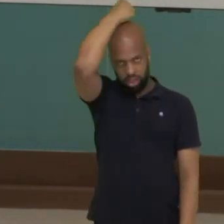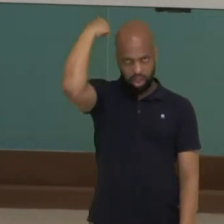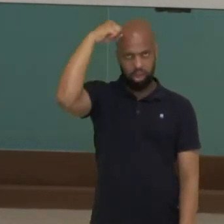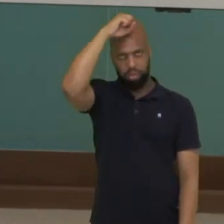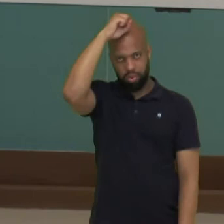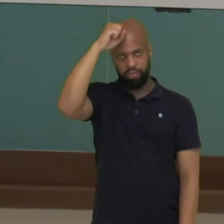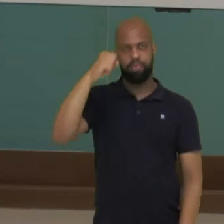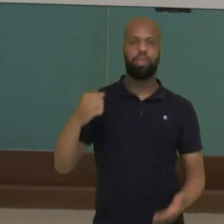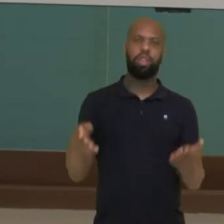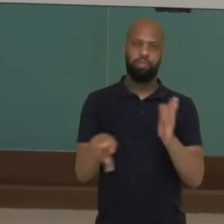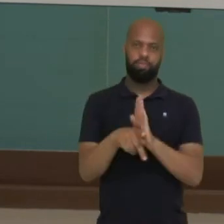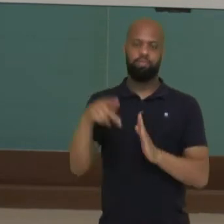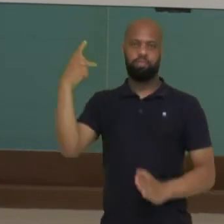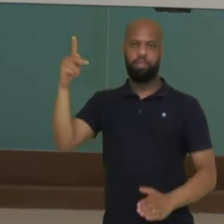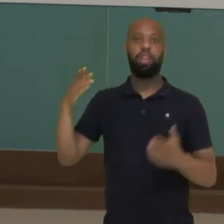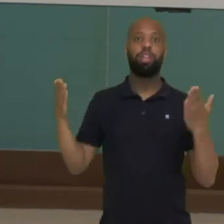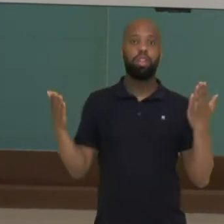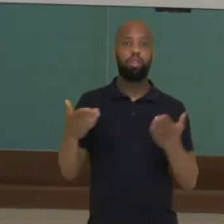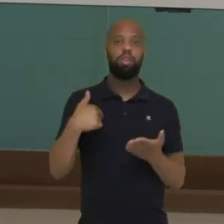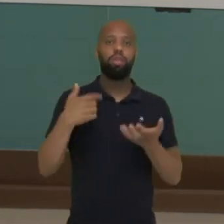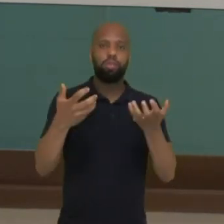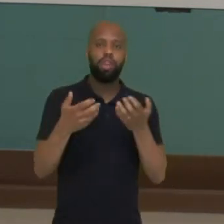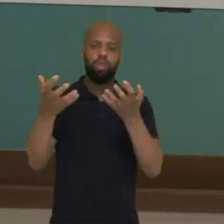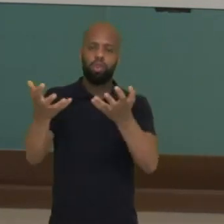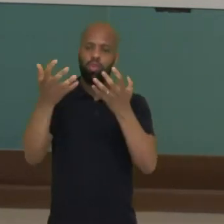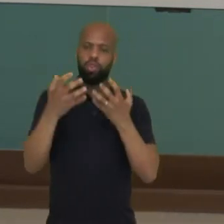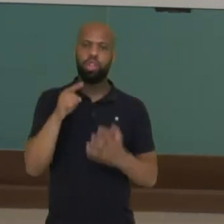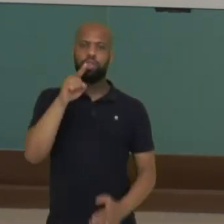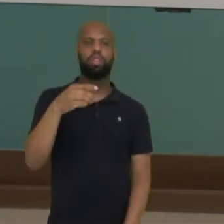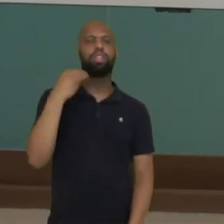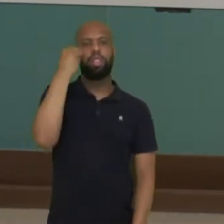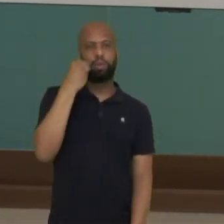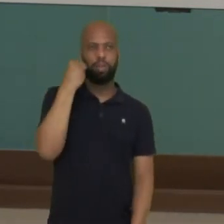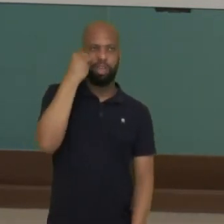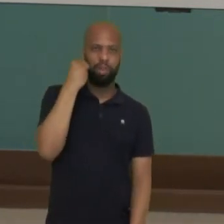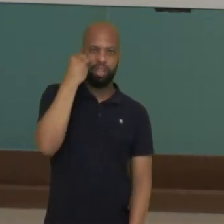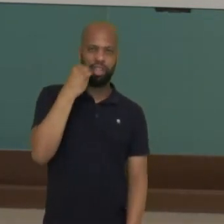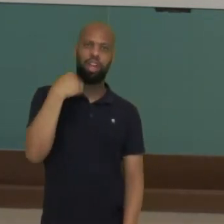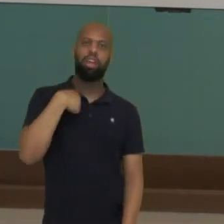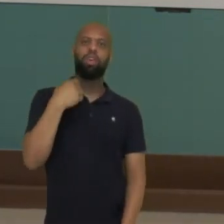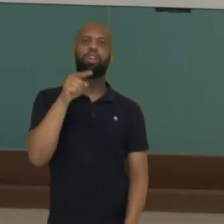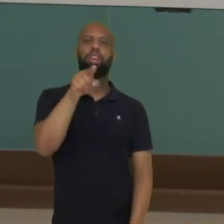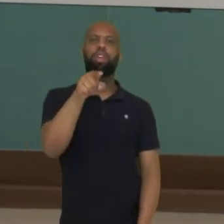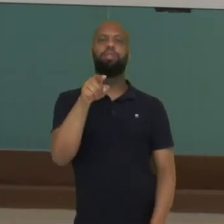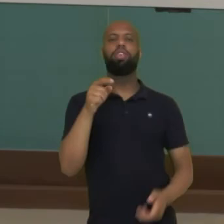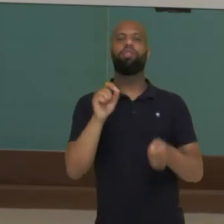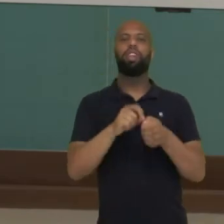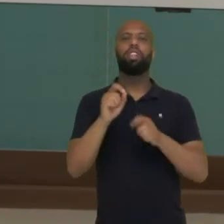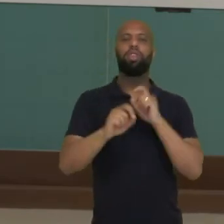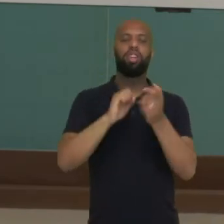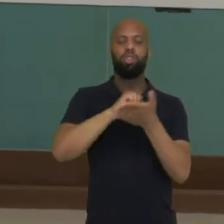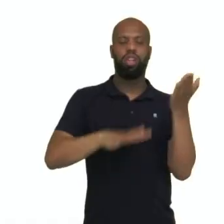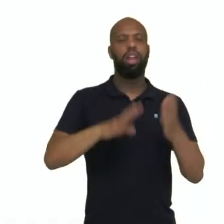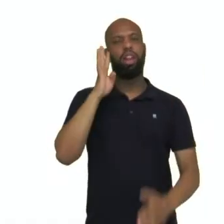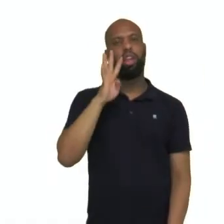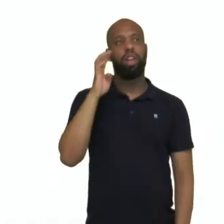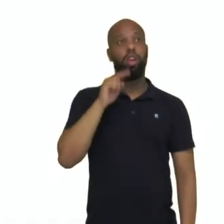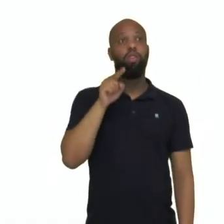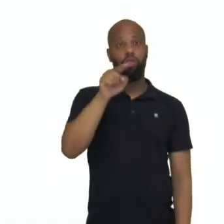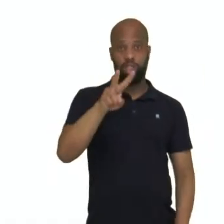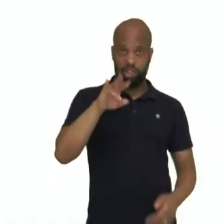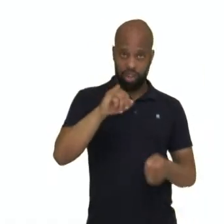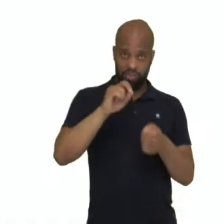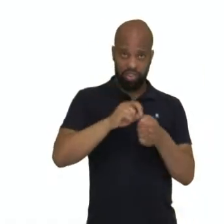Bom, agora eu vou convidar vocês a fazer um experimento, uma atividade bem legal. Vamos fazer